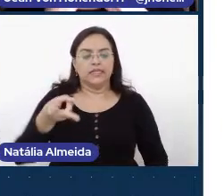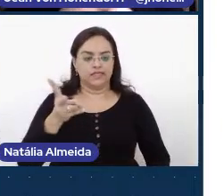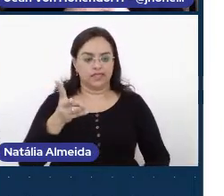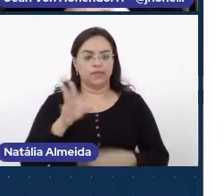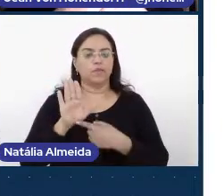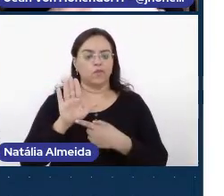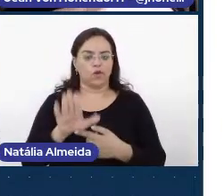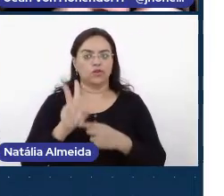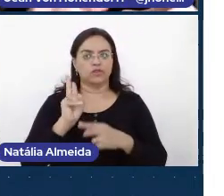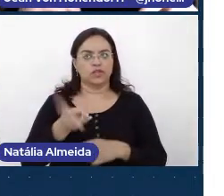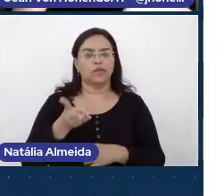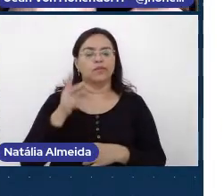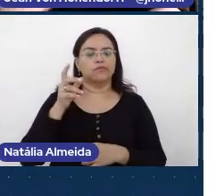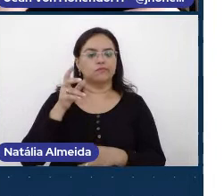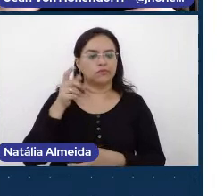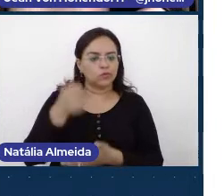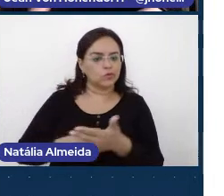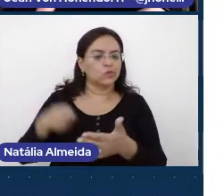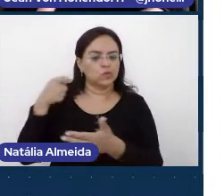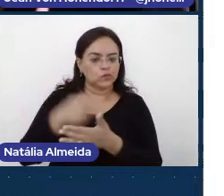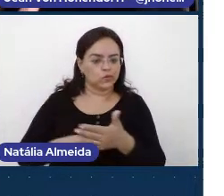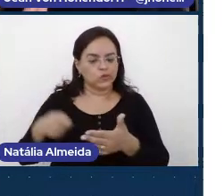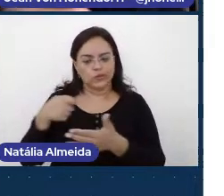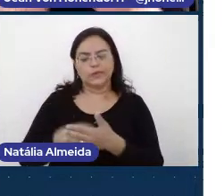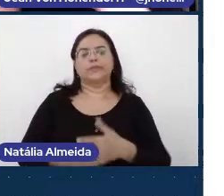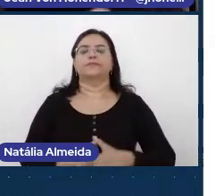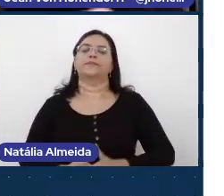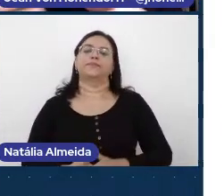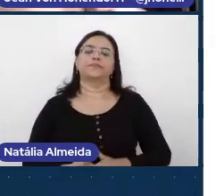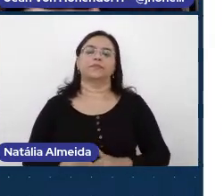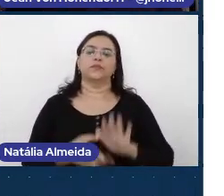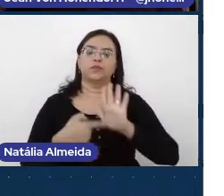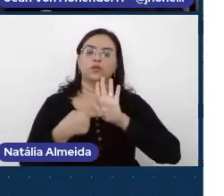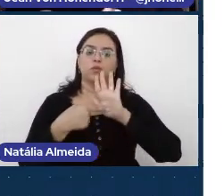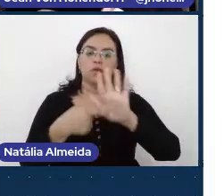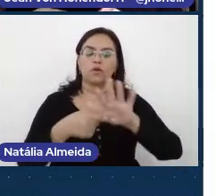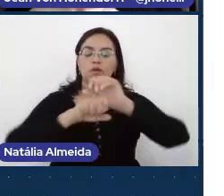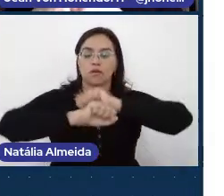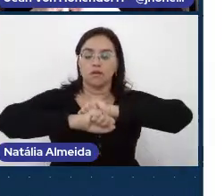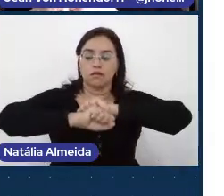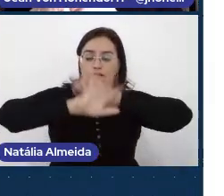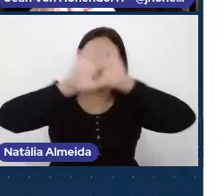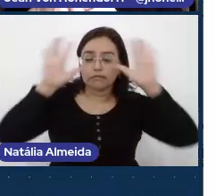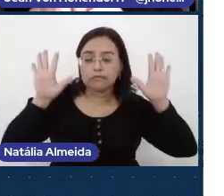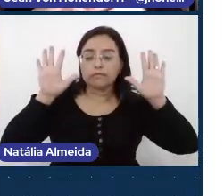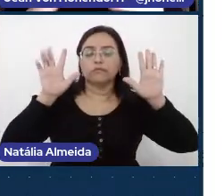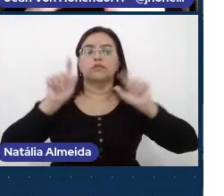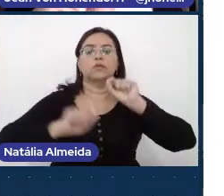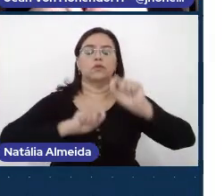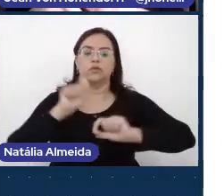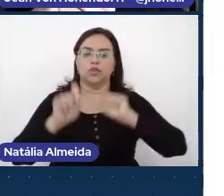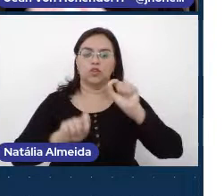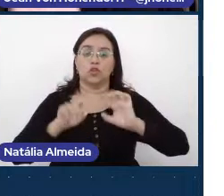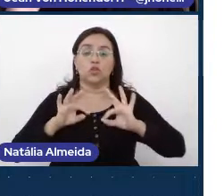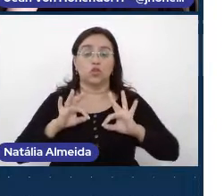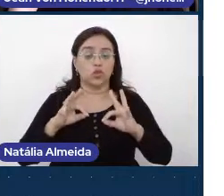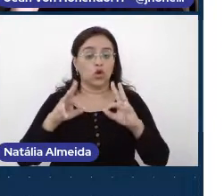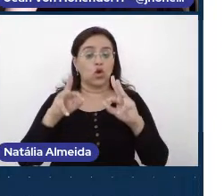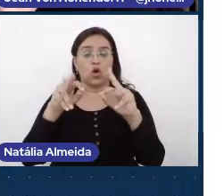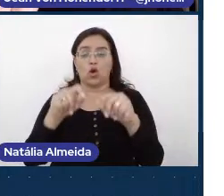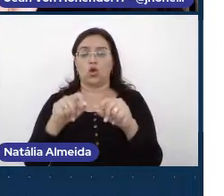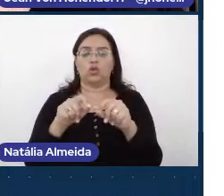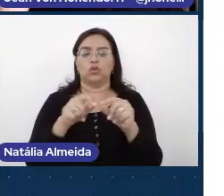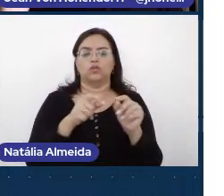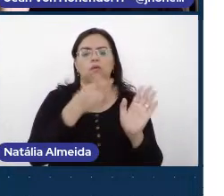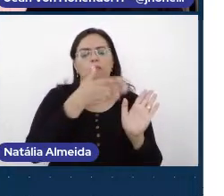nessa luta antirracista. Então, deixar explícito todo o processo para chegar aos resultados e interpretações. Ou seja,